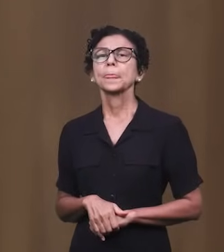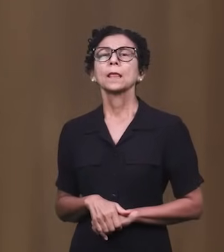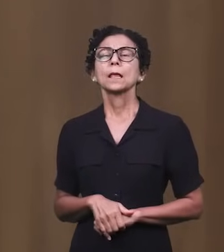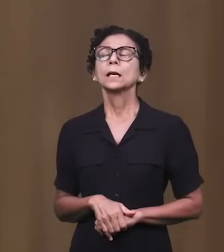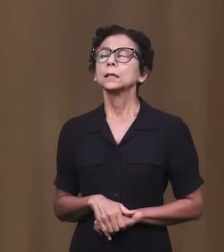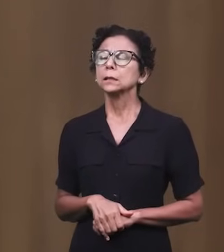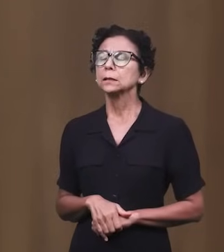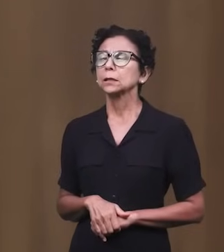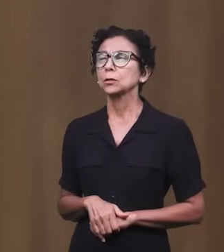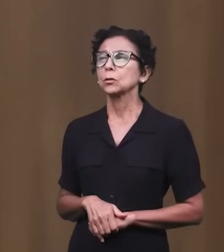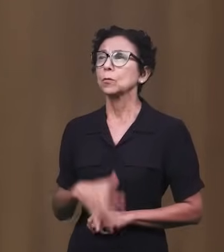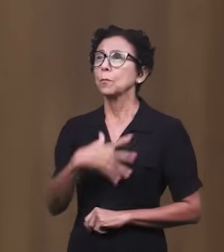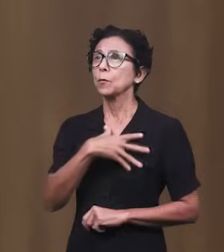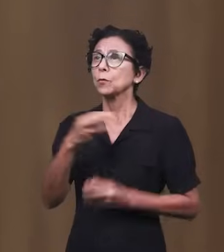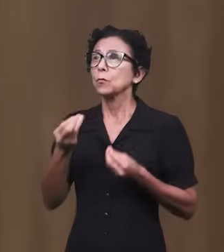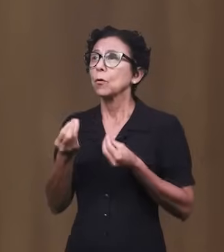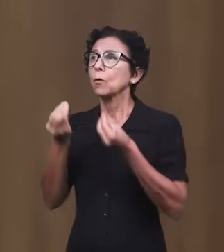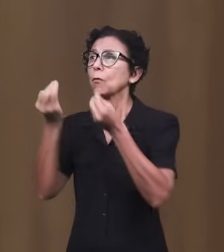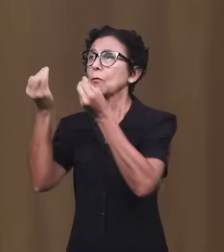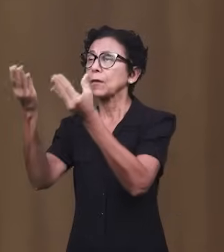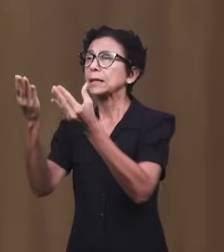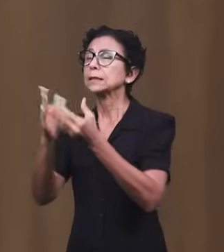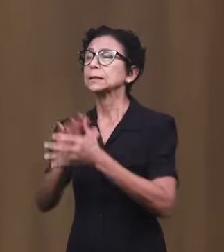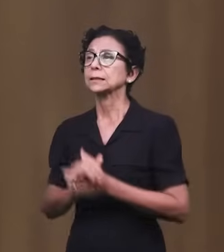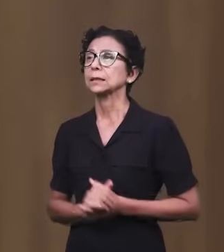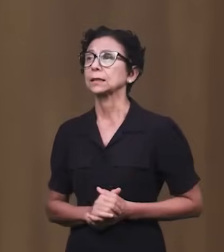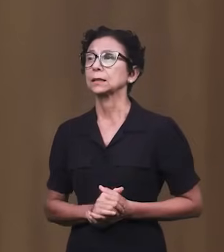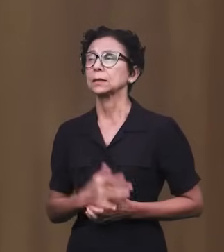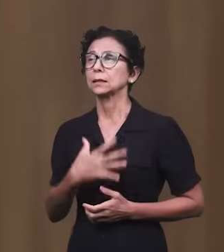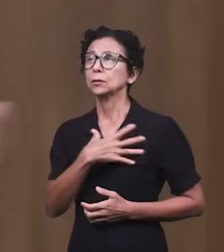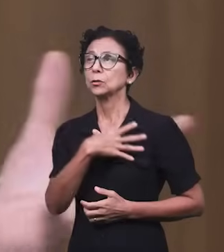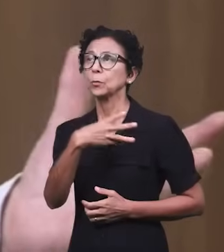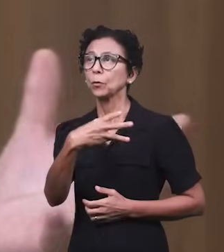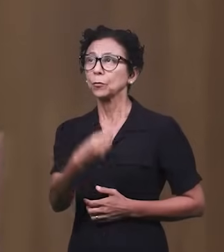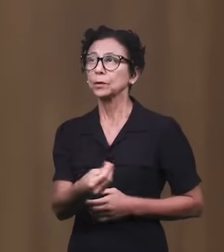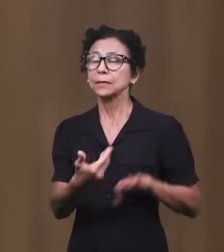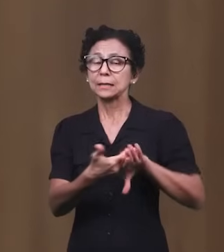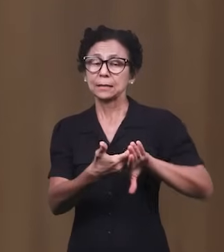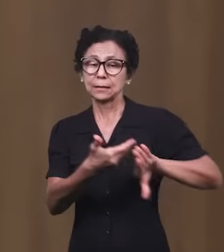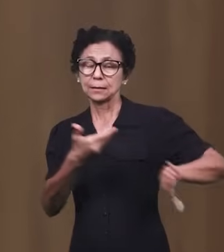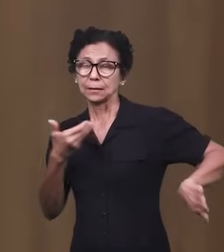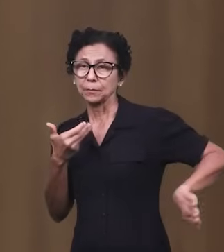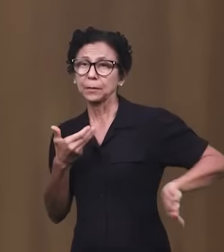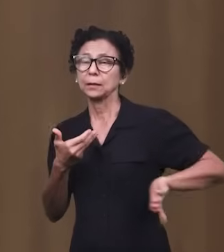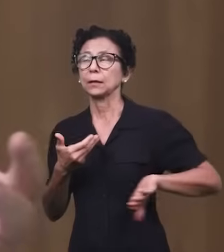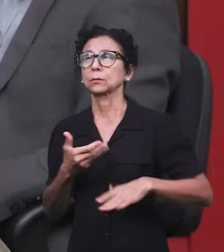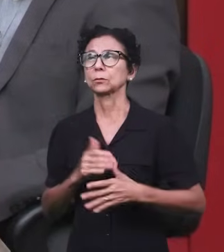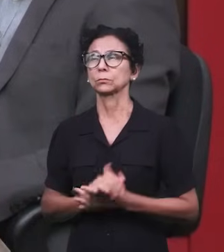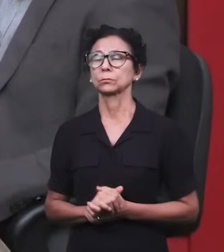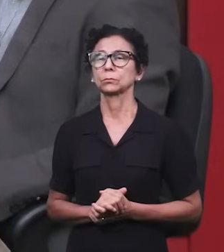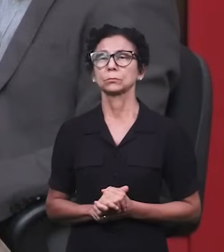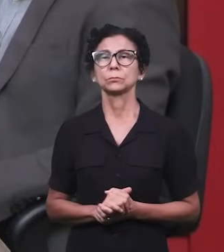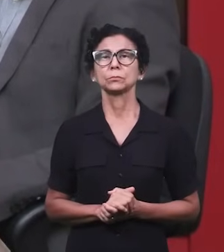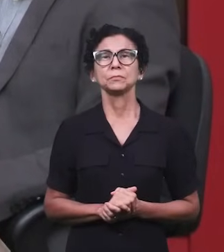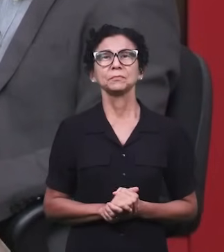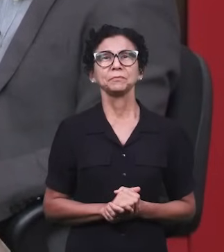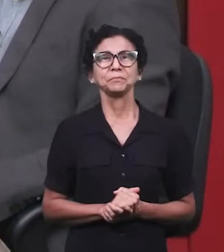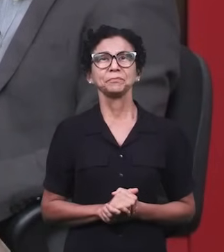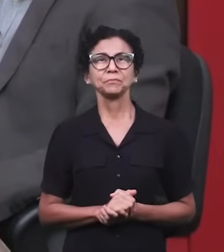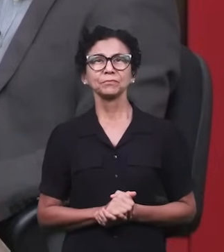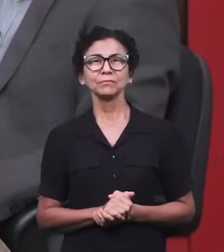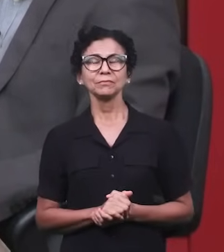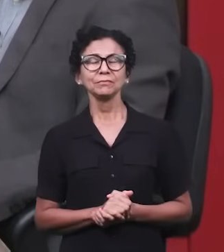será consagrado ao Senhor. E isso foi o resultado tão maravilhoso que nós vamos abordar aqui sobre a história de Ana